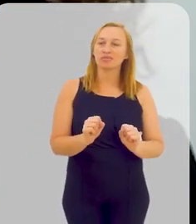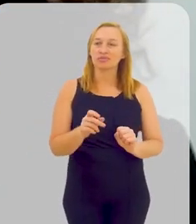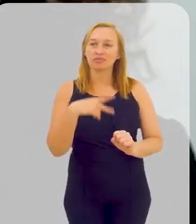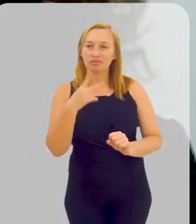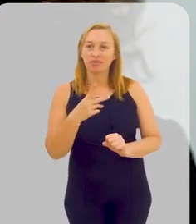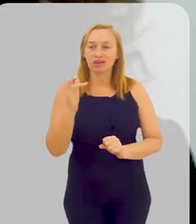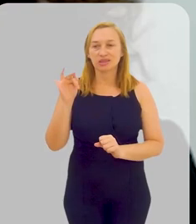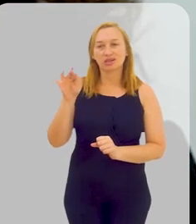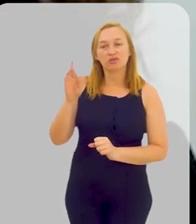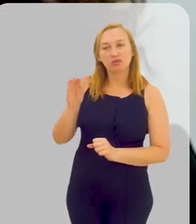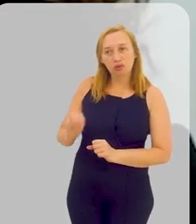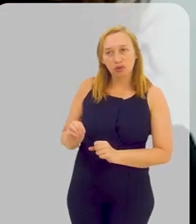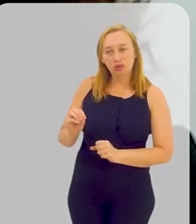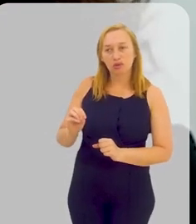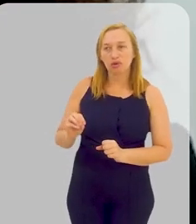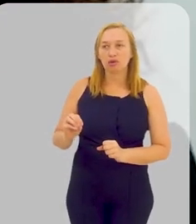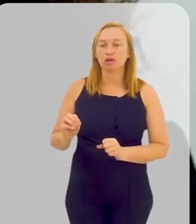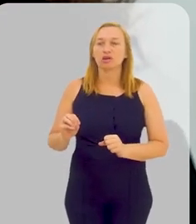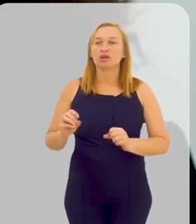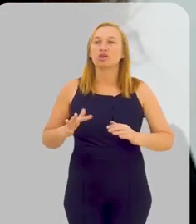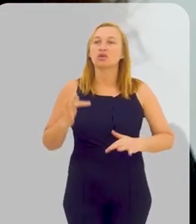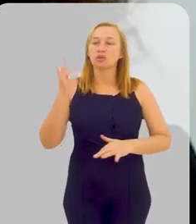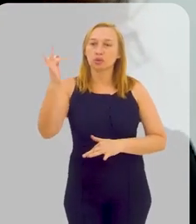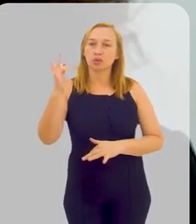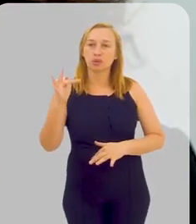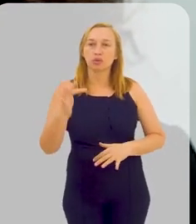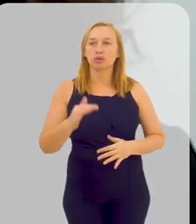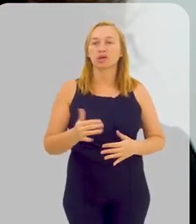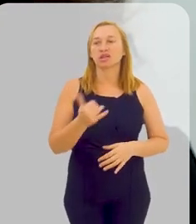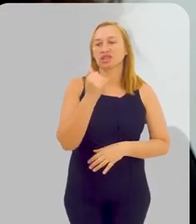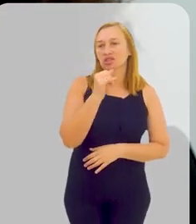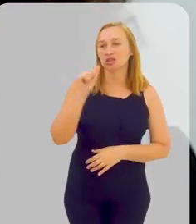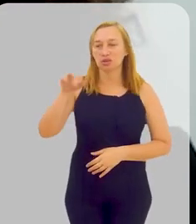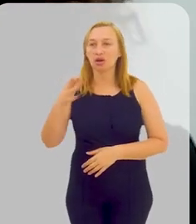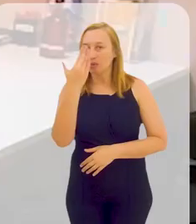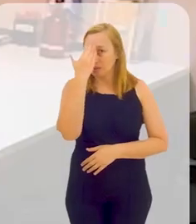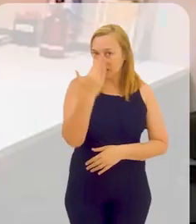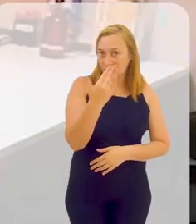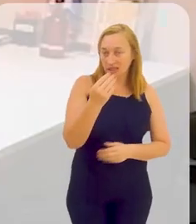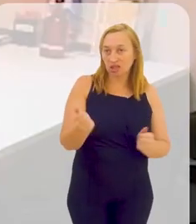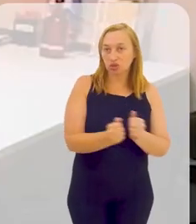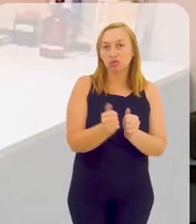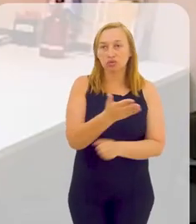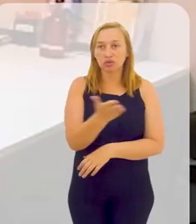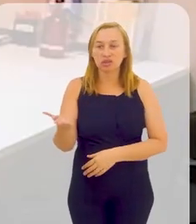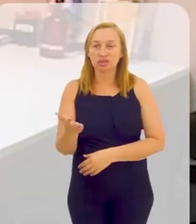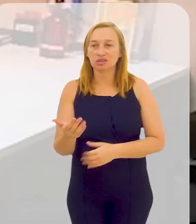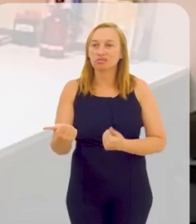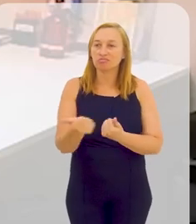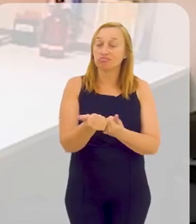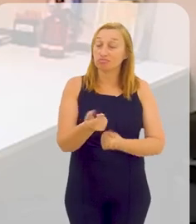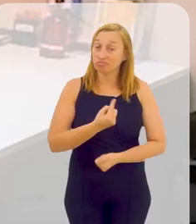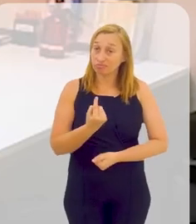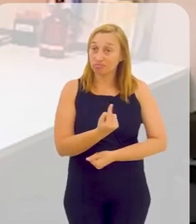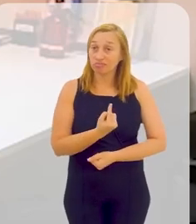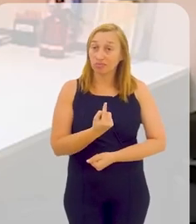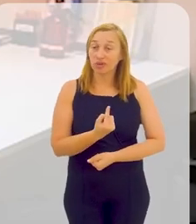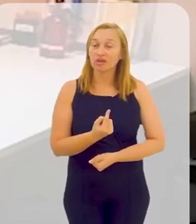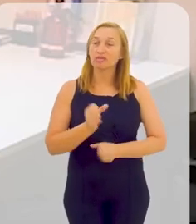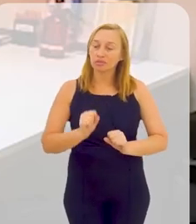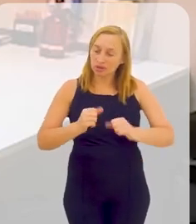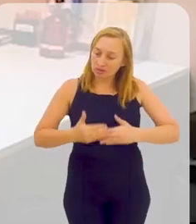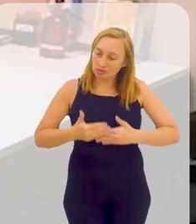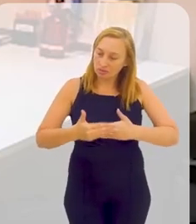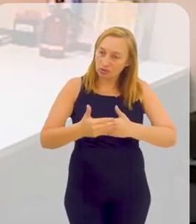projetar essa agenda de cultura e as oportunidades que a gente tem com energia solar Muito obrigado um prazer estar com vocês contem sempre conosco